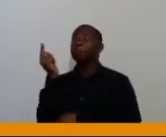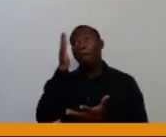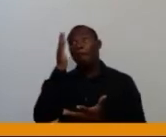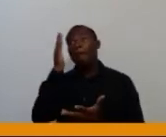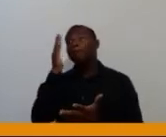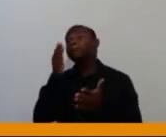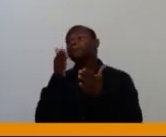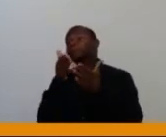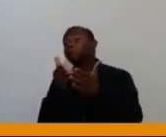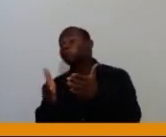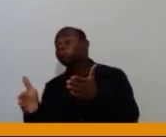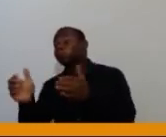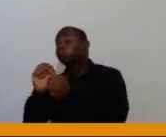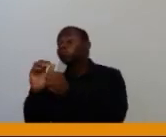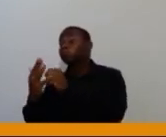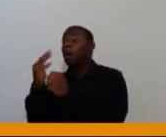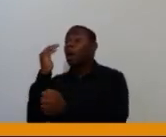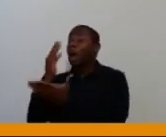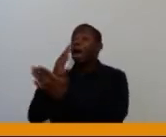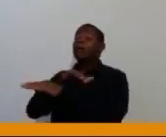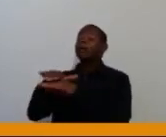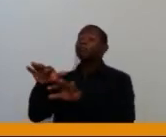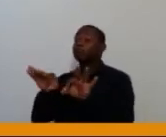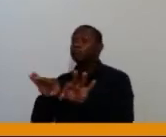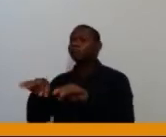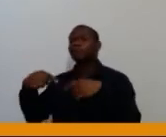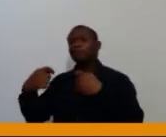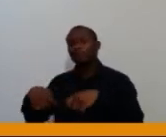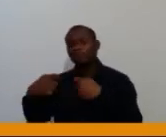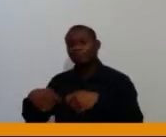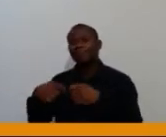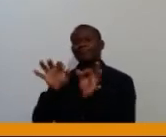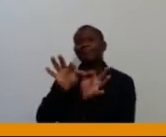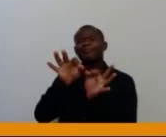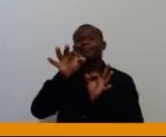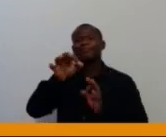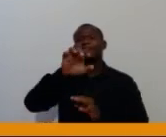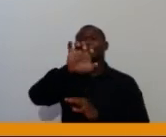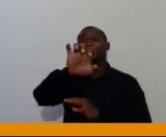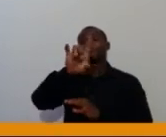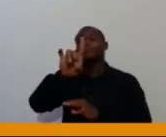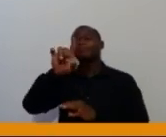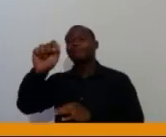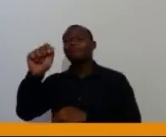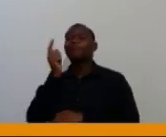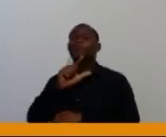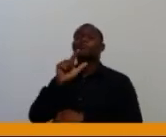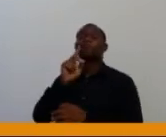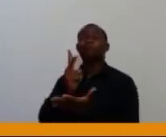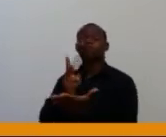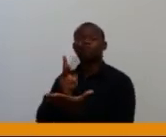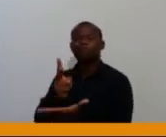essa experiência de atendimento remoto, e eu diria que isso está acontecendo no mundo inteiro, há